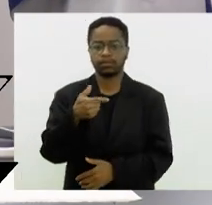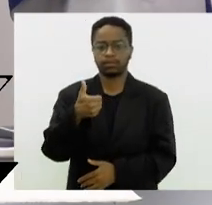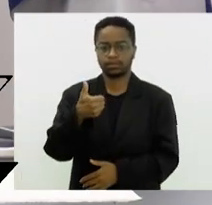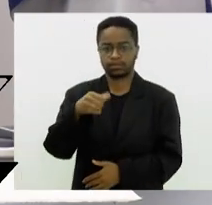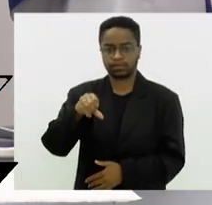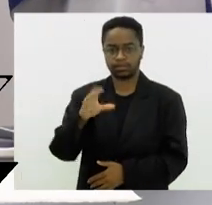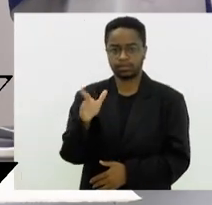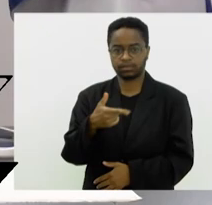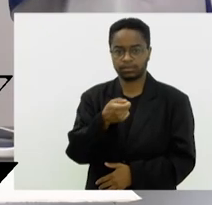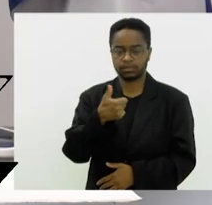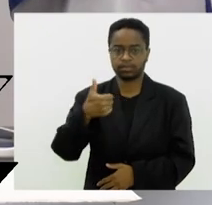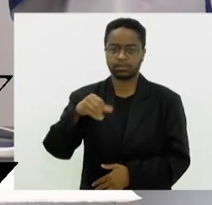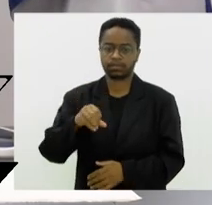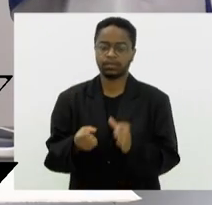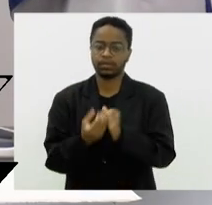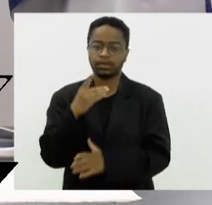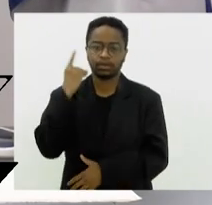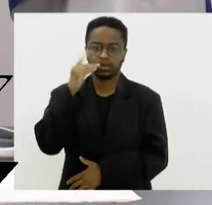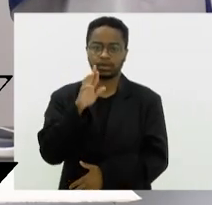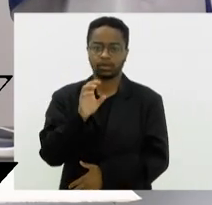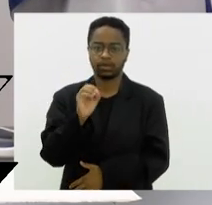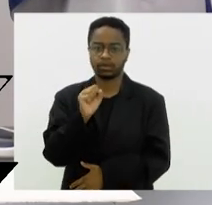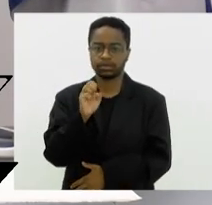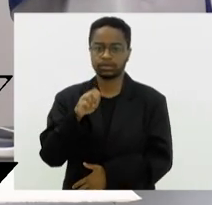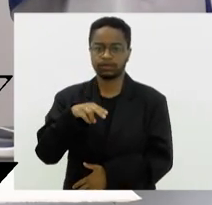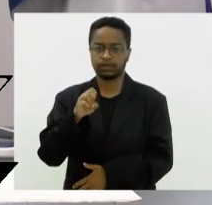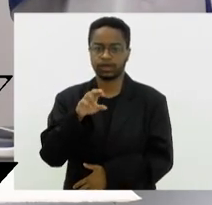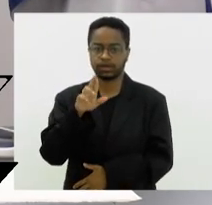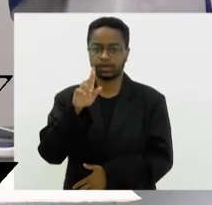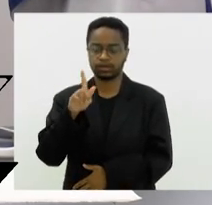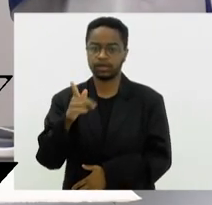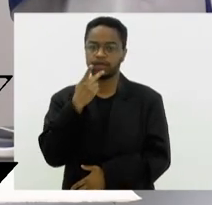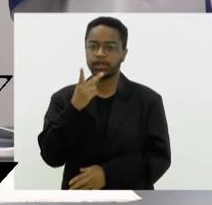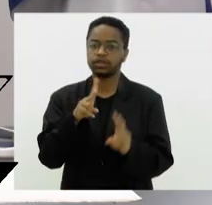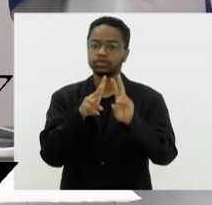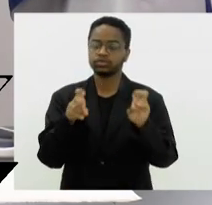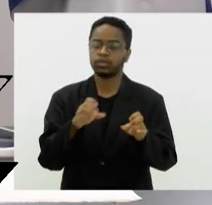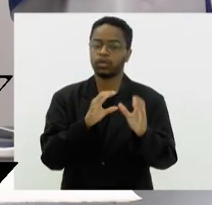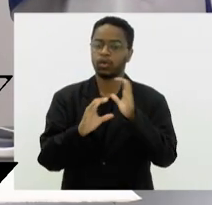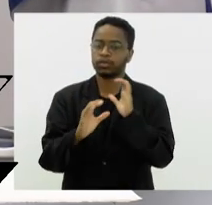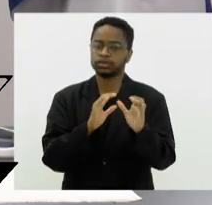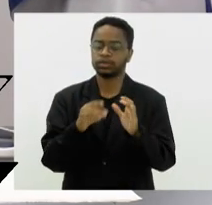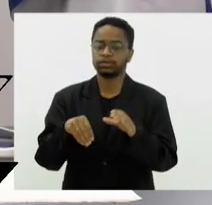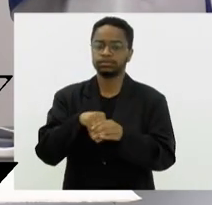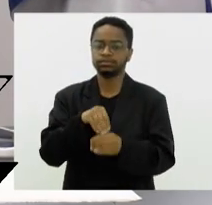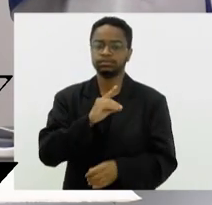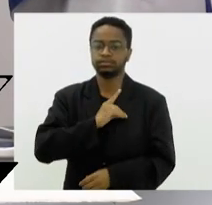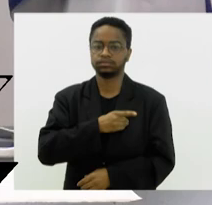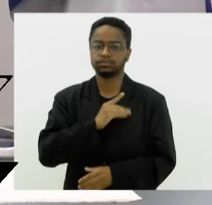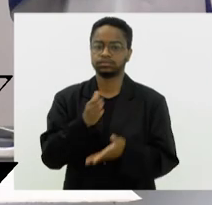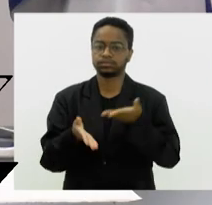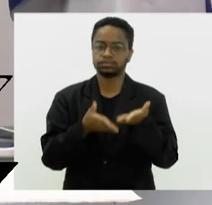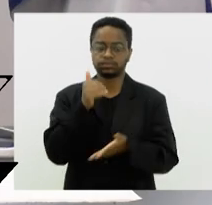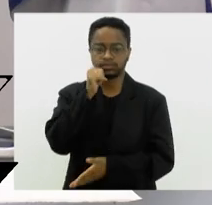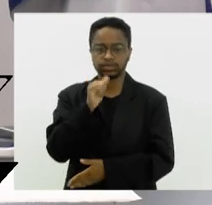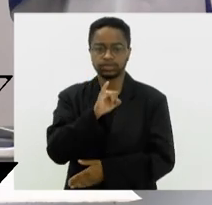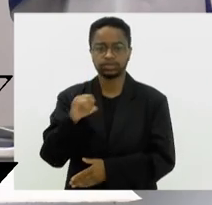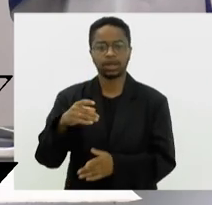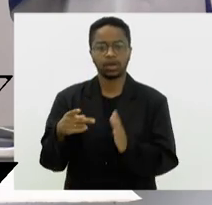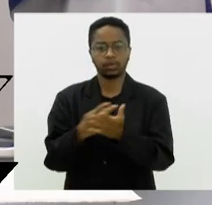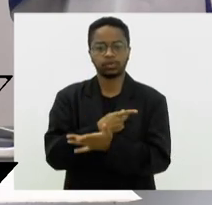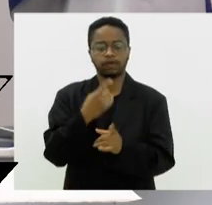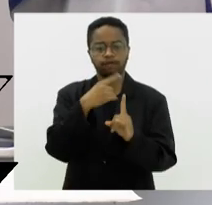deputado Rosenberg Reis, que dispõe sobre a comunicação à Delegacia de Atendimento à Mulher de casos de agressões domésticas